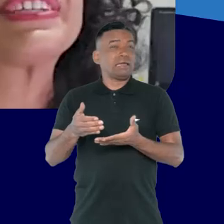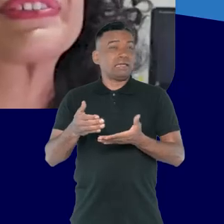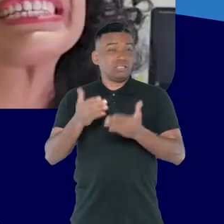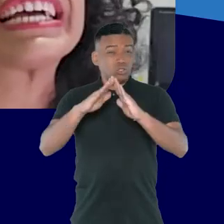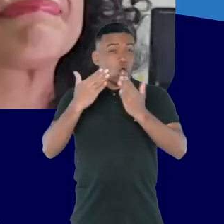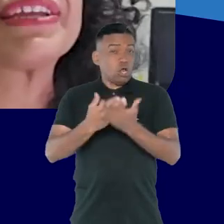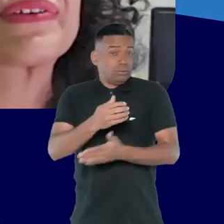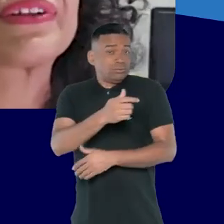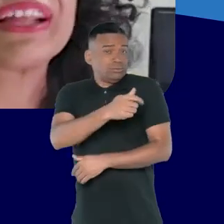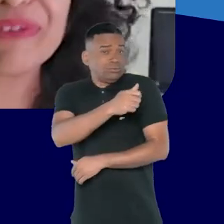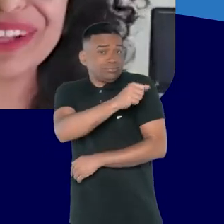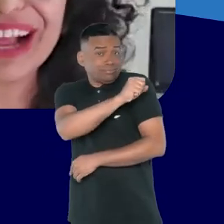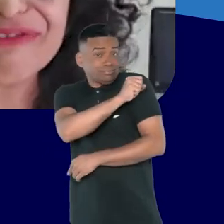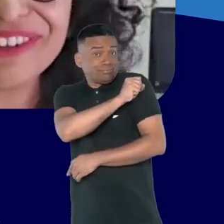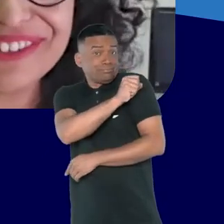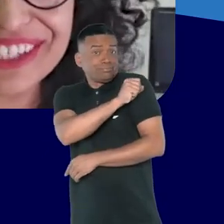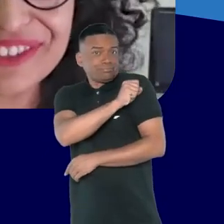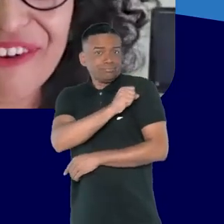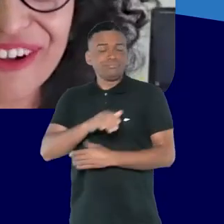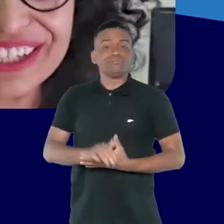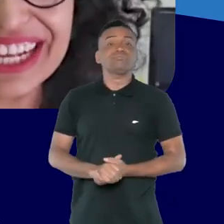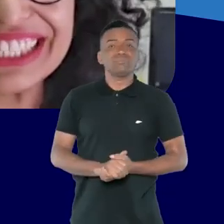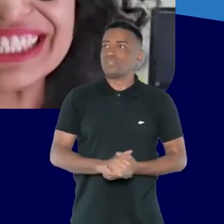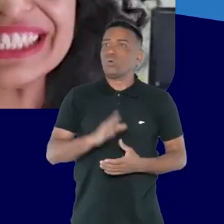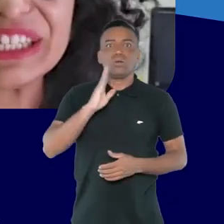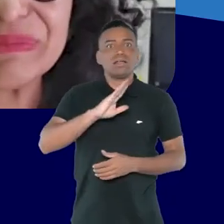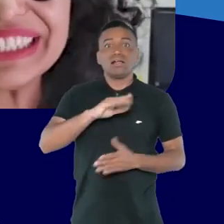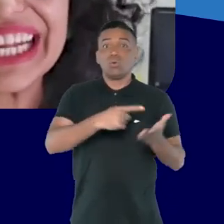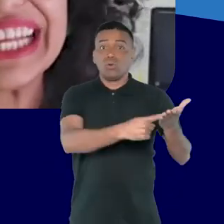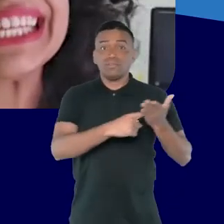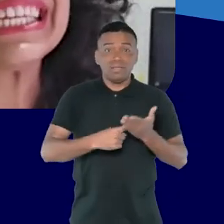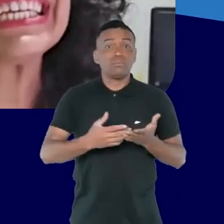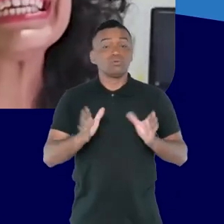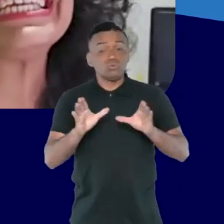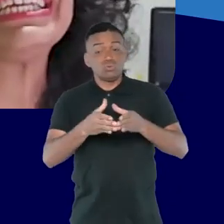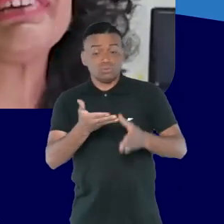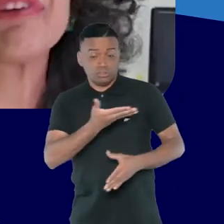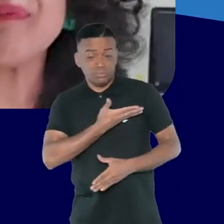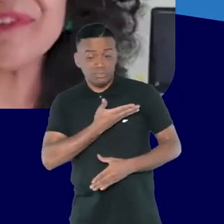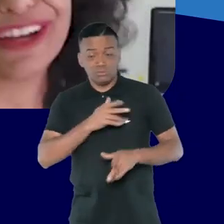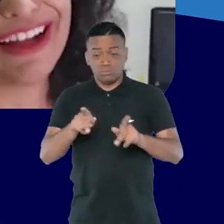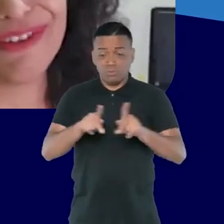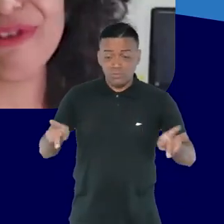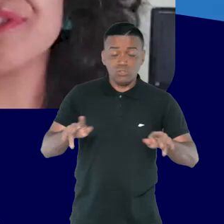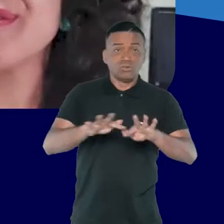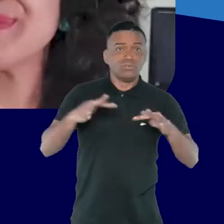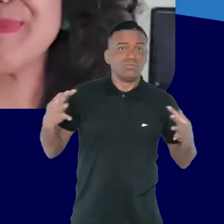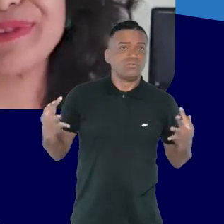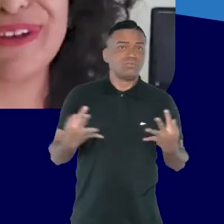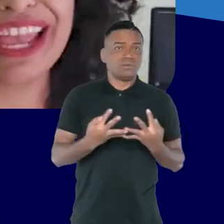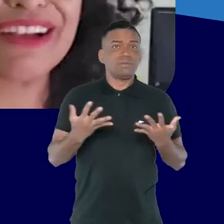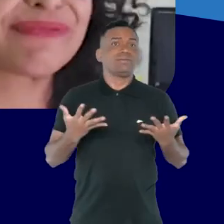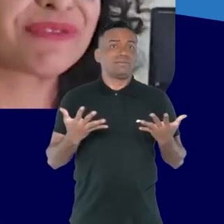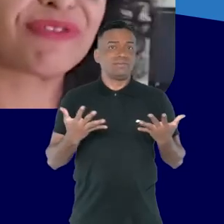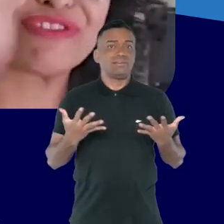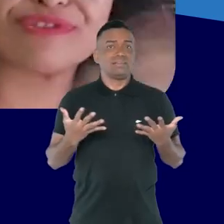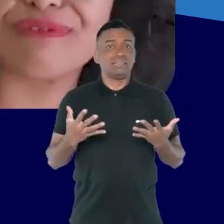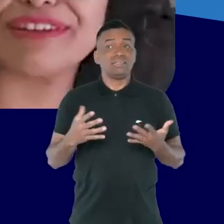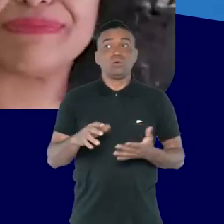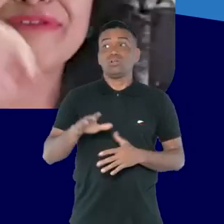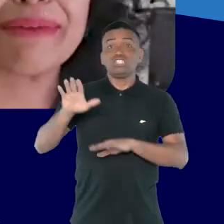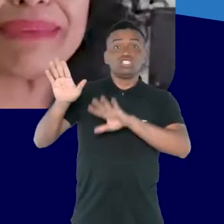A gente fez um lançamento quando eu estava no 8º ano na escola, né? Antiga 7ª série. E foi muito legal. Convidei os meus colegas,